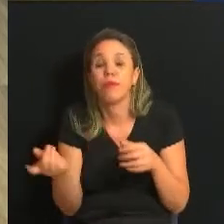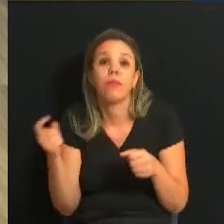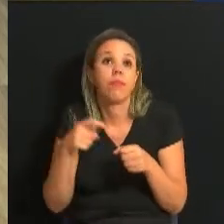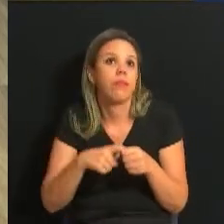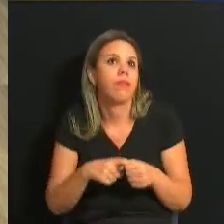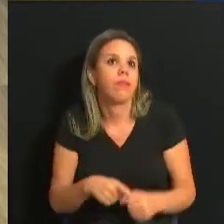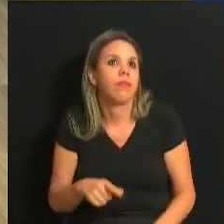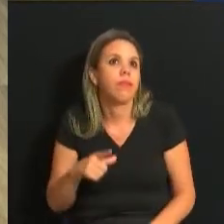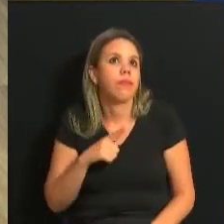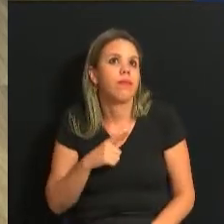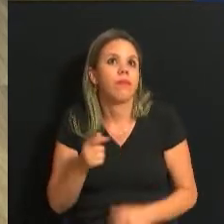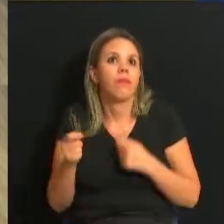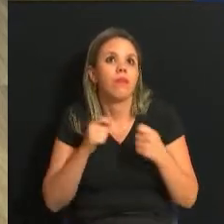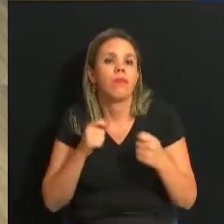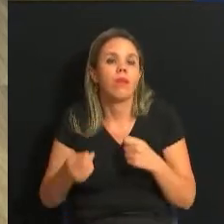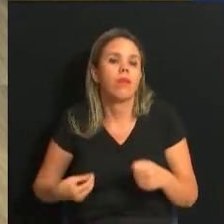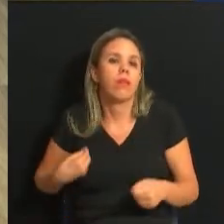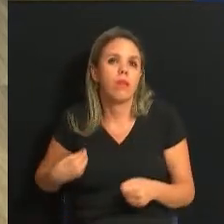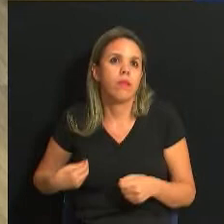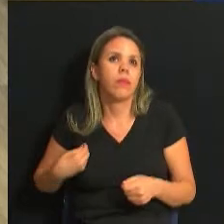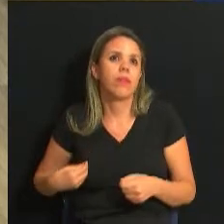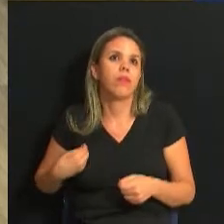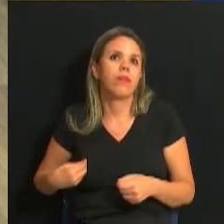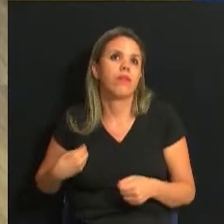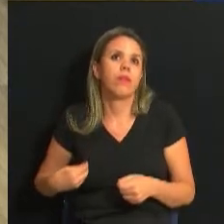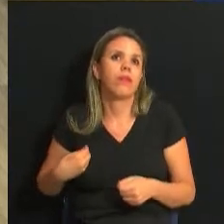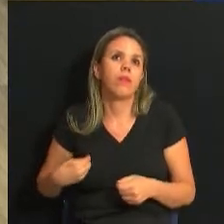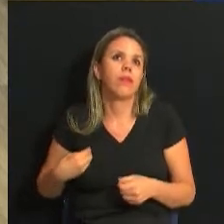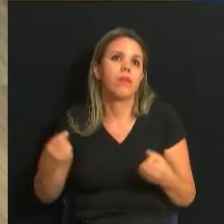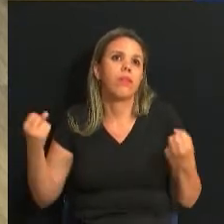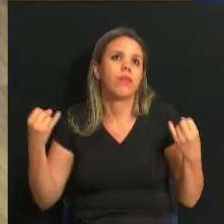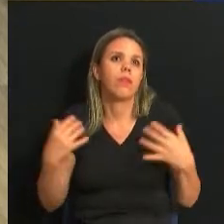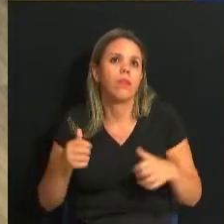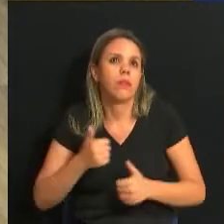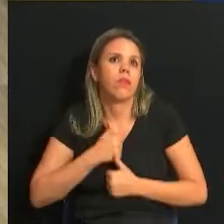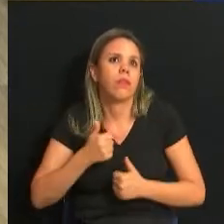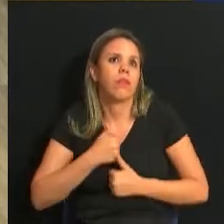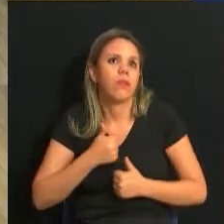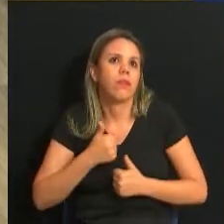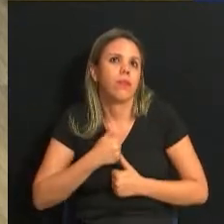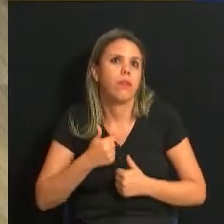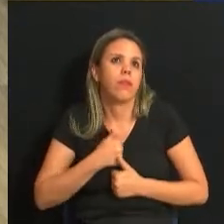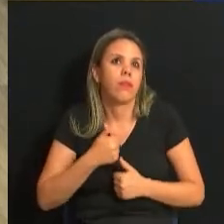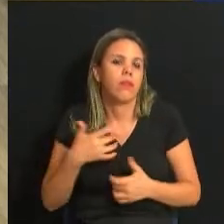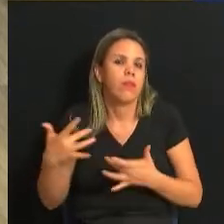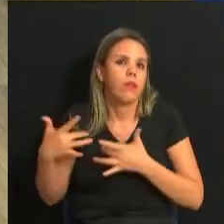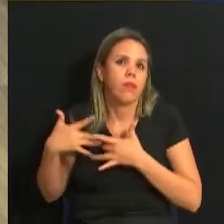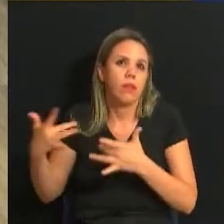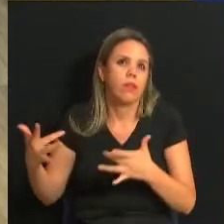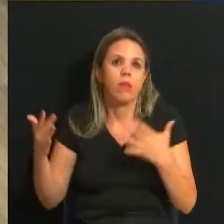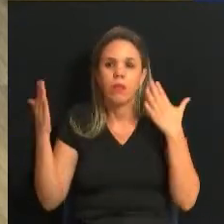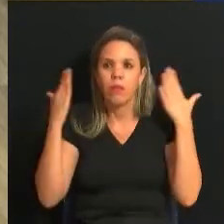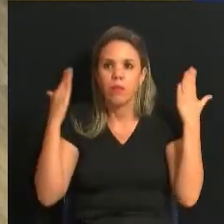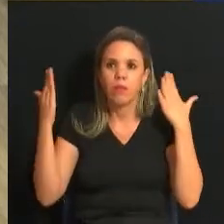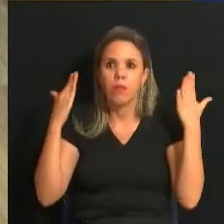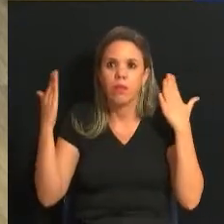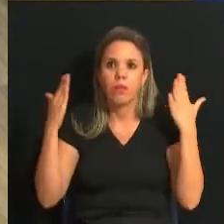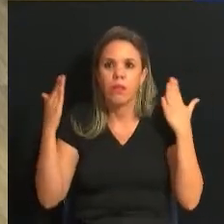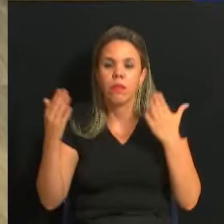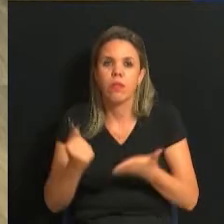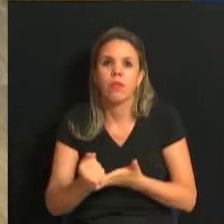volta tem entrevista ao vivo, a gente vai falar aqui sobre autoestima, sobre autocompaixão, tem uma psicóloga que vai nos